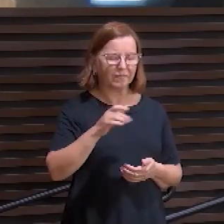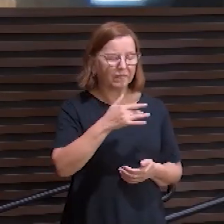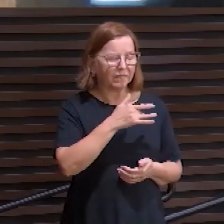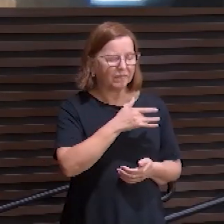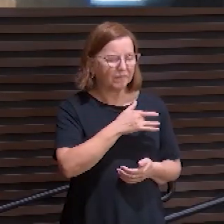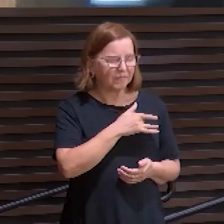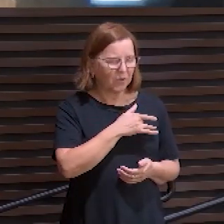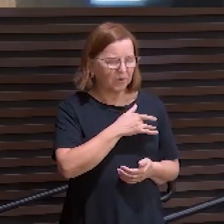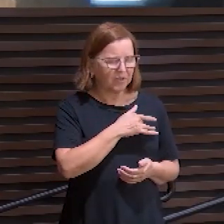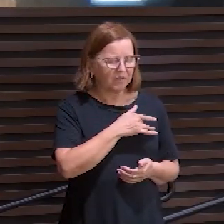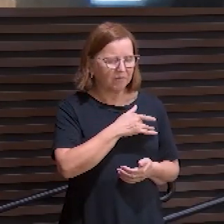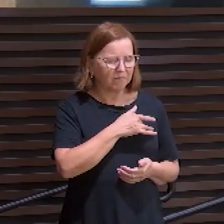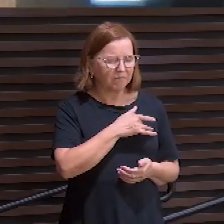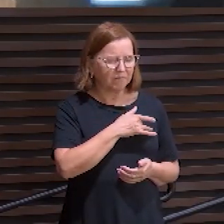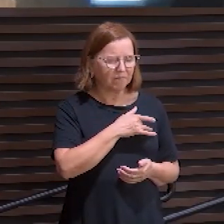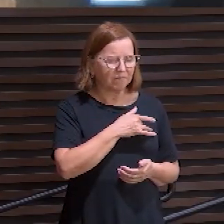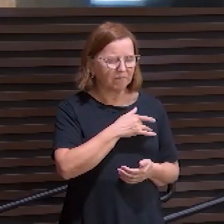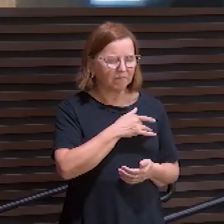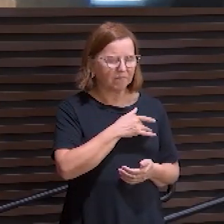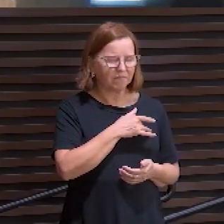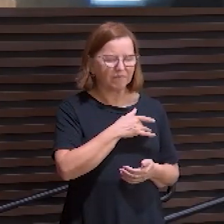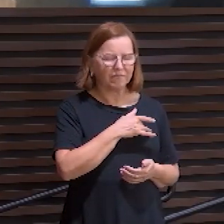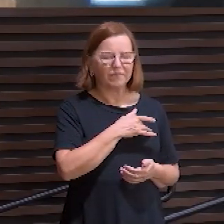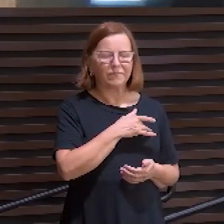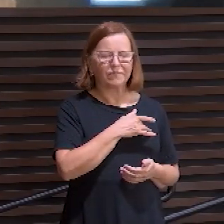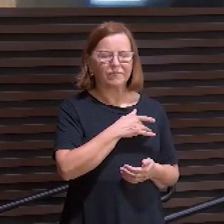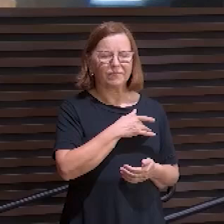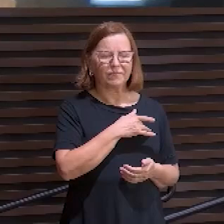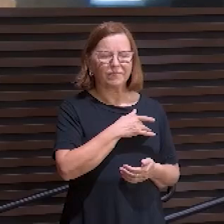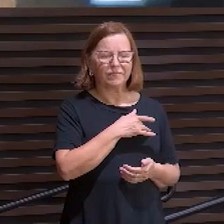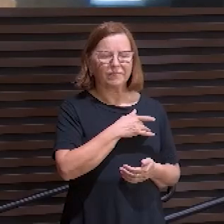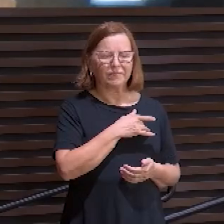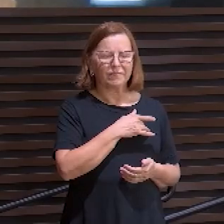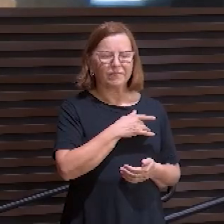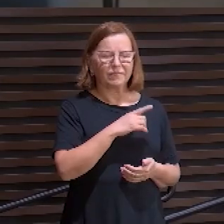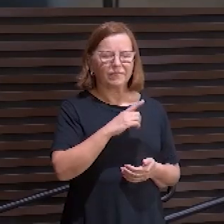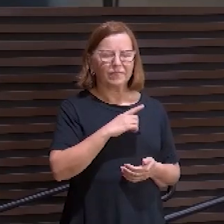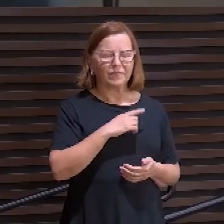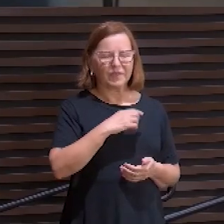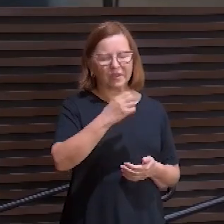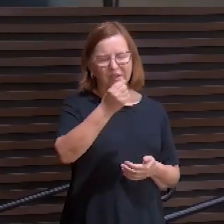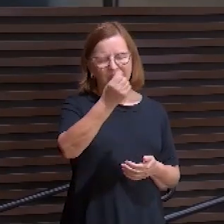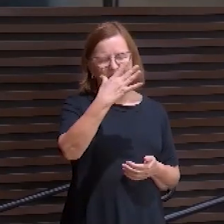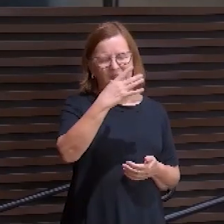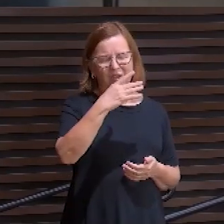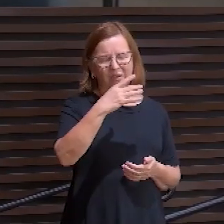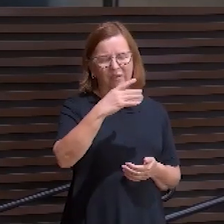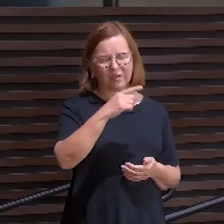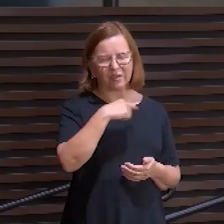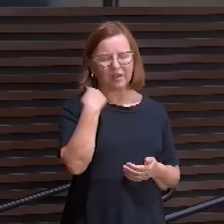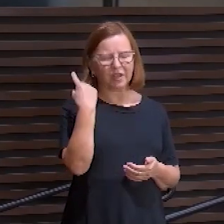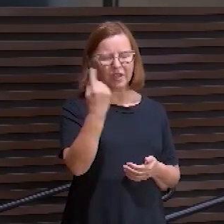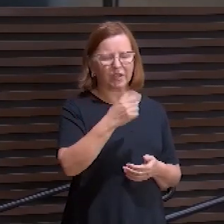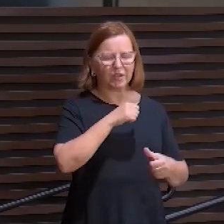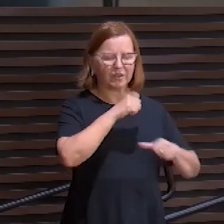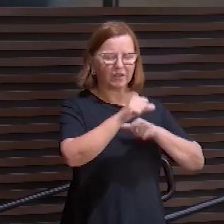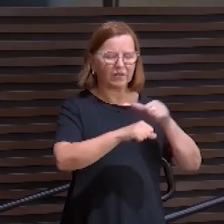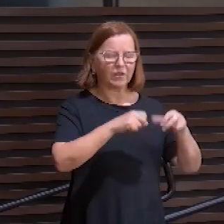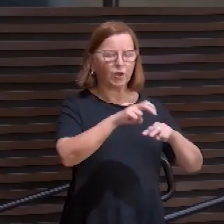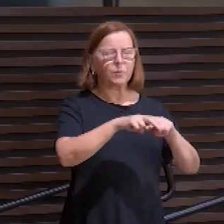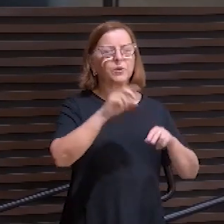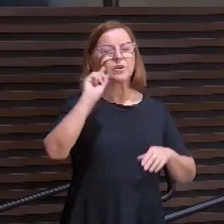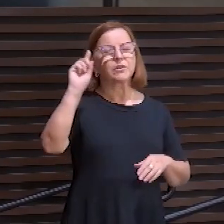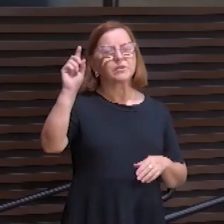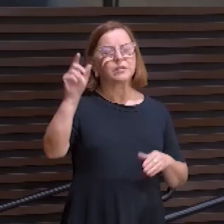tocados, sejam trabalhados, sejam convertidos por Ti mesmo,